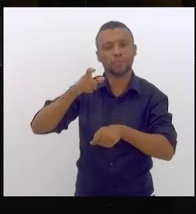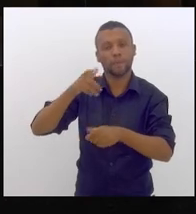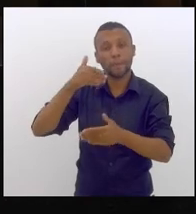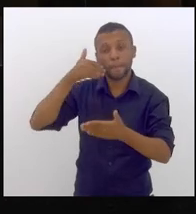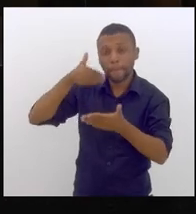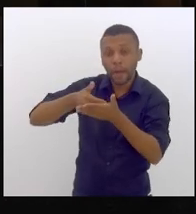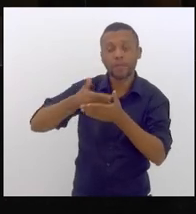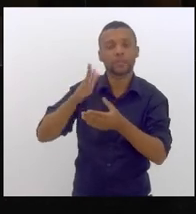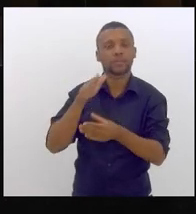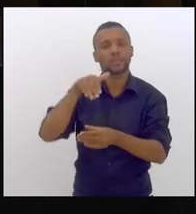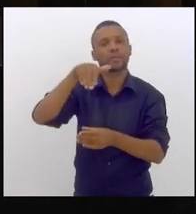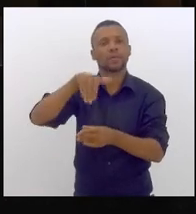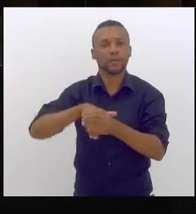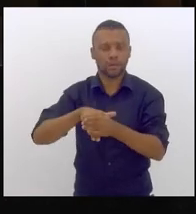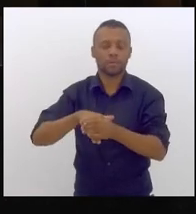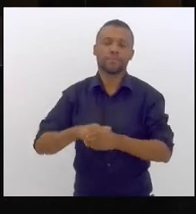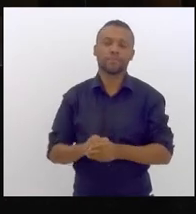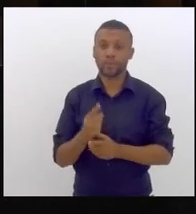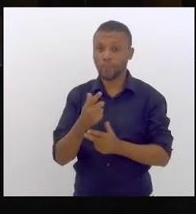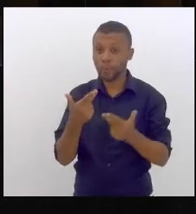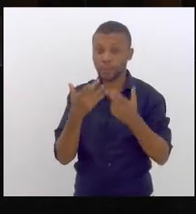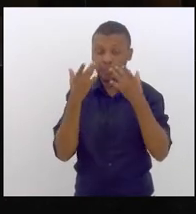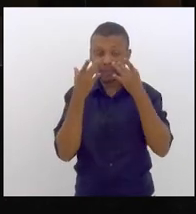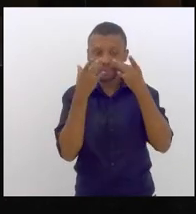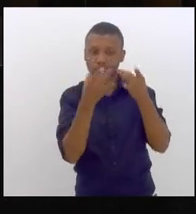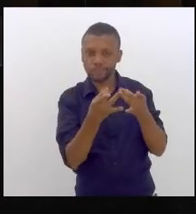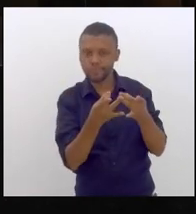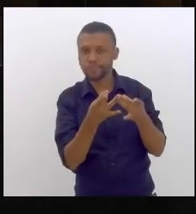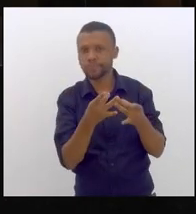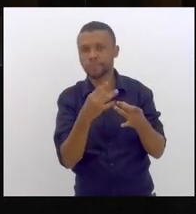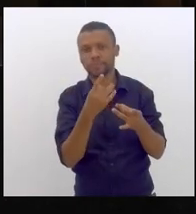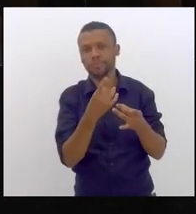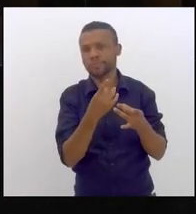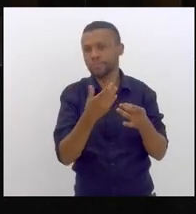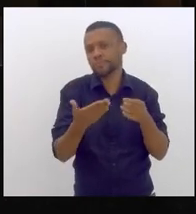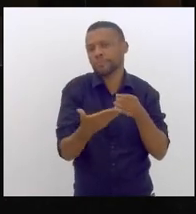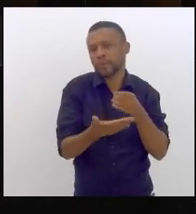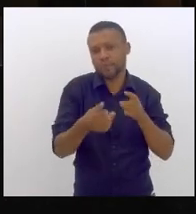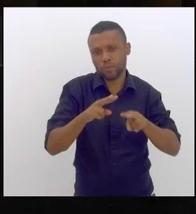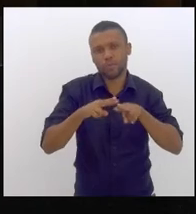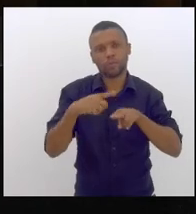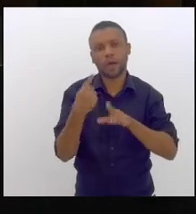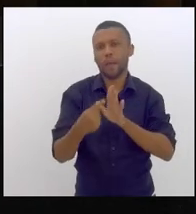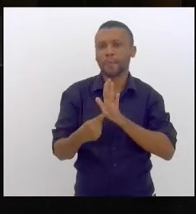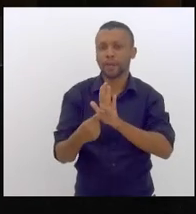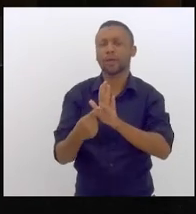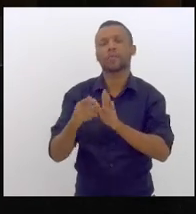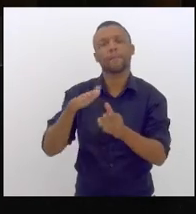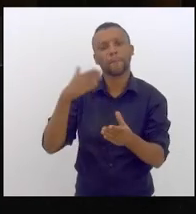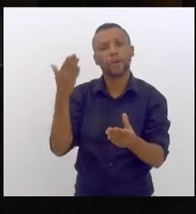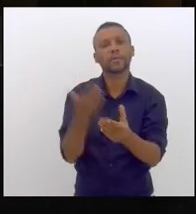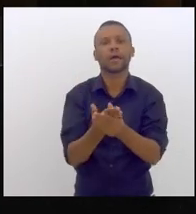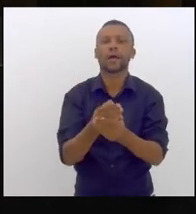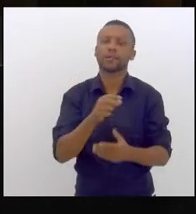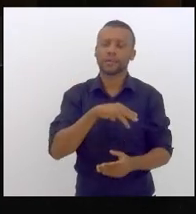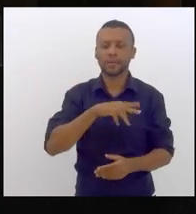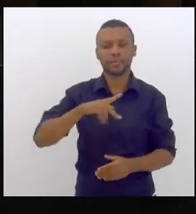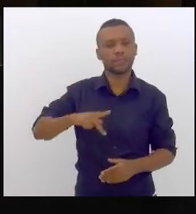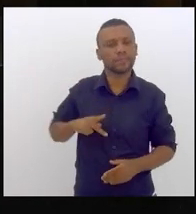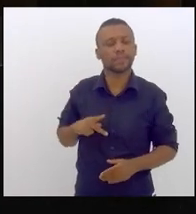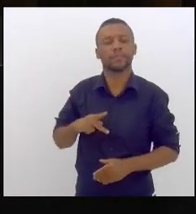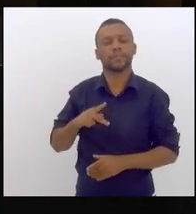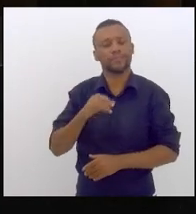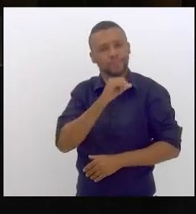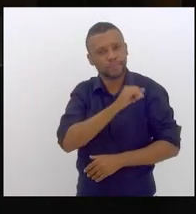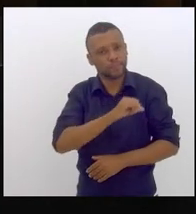algo que essa casa deve olhar de maneira muito concreta. Por isso, apresentamos representações no Ministério Público do Estado do